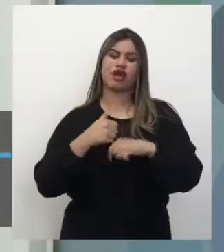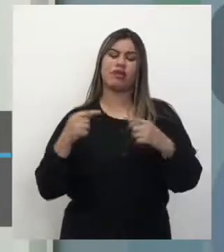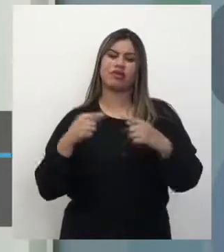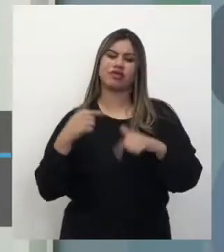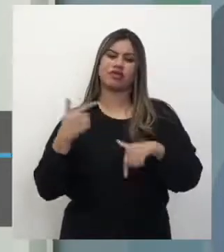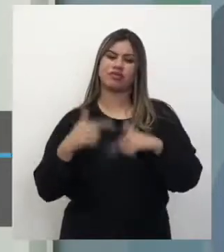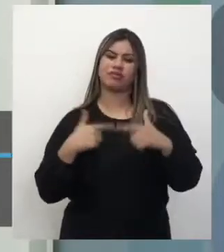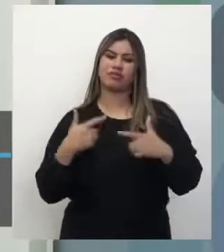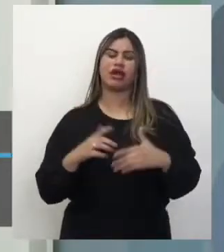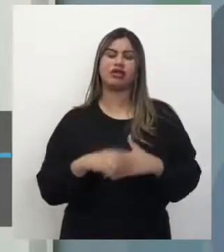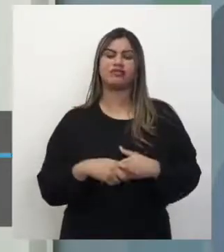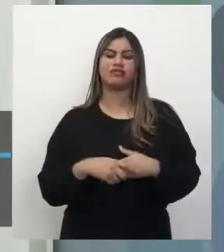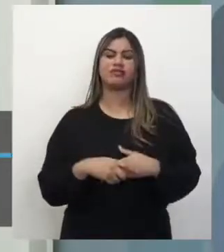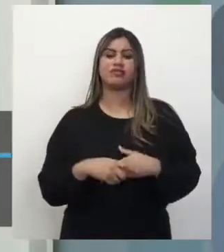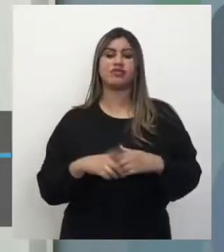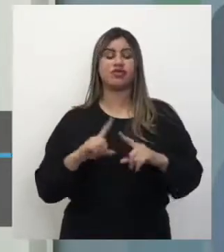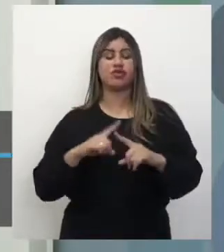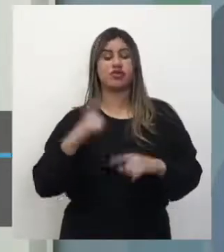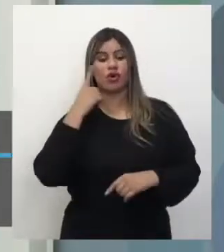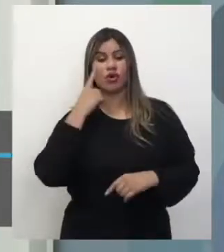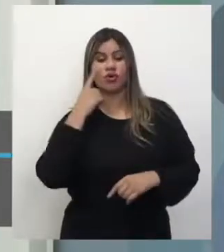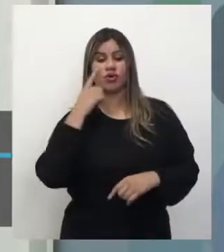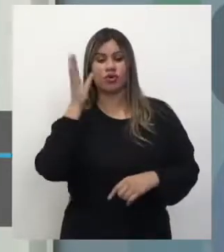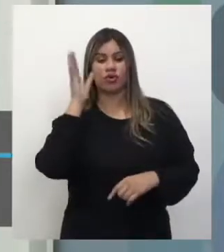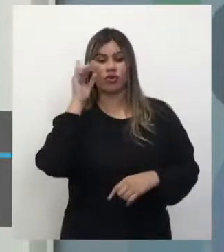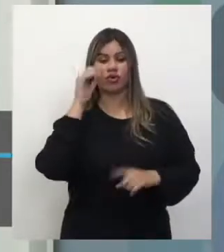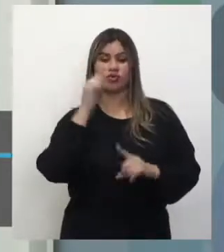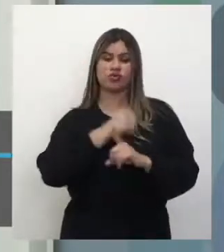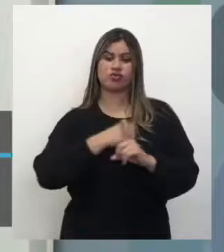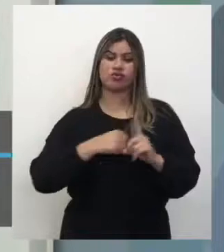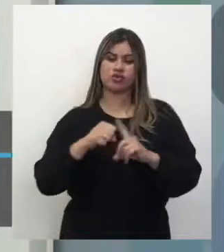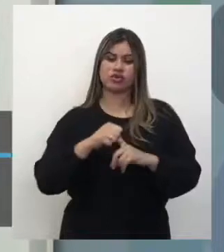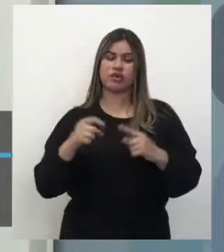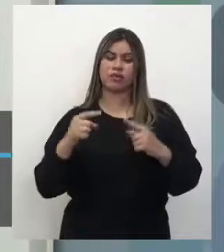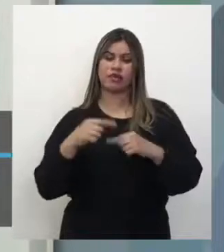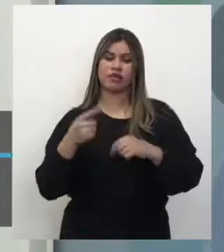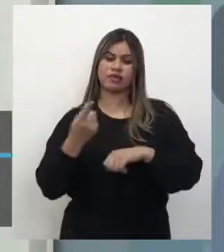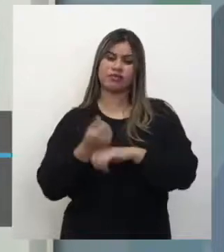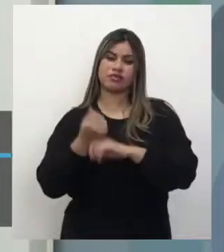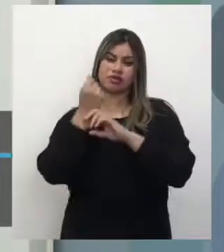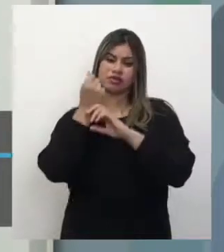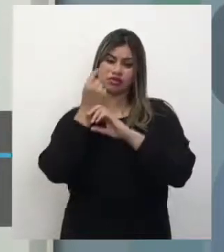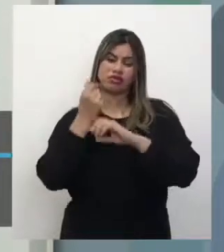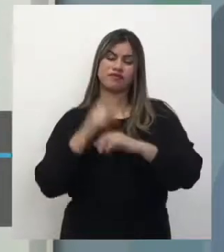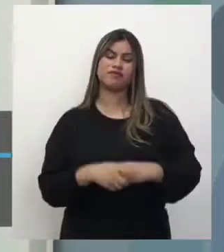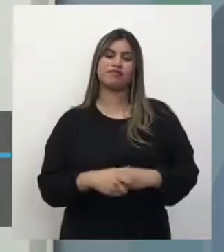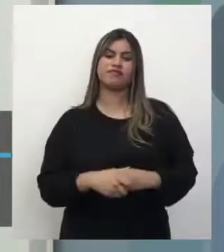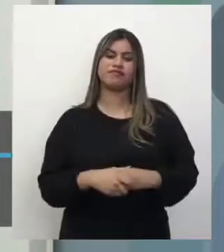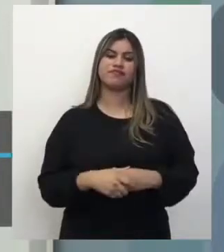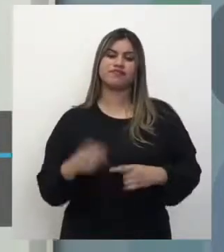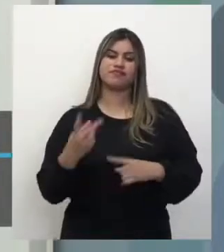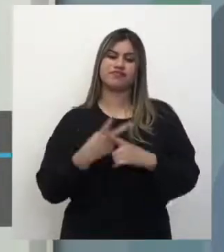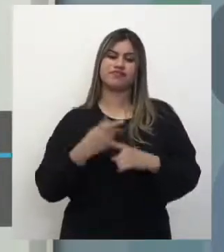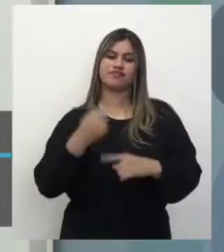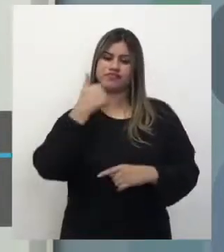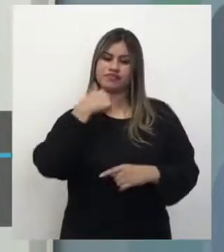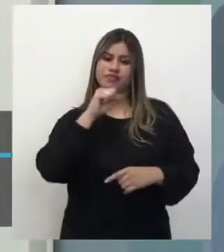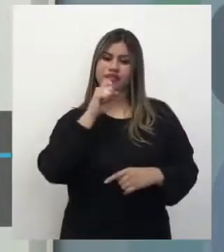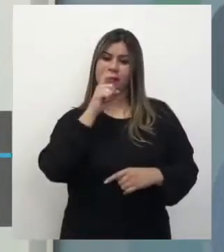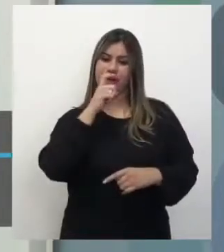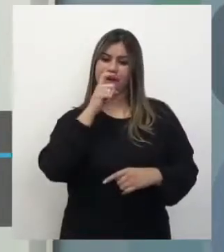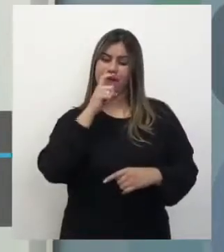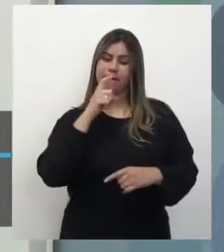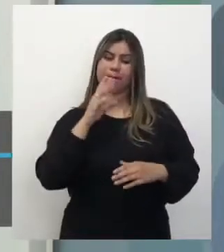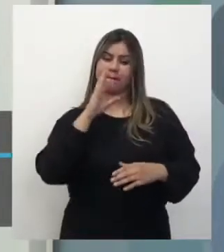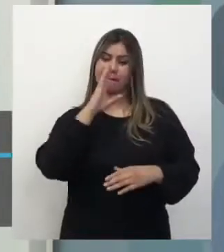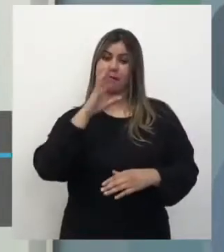trabalho. E olha como isso é curioso. Pega a nossa sociedade capitalista, né? Procurem aí os pais de vocês e principalmente os